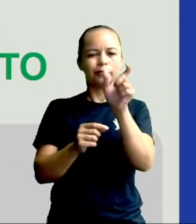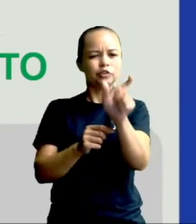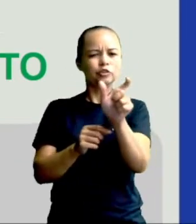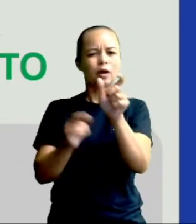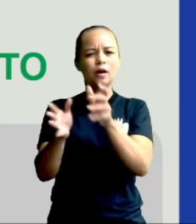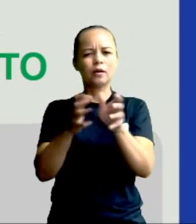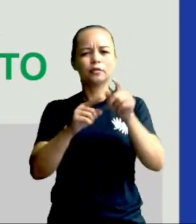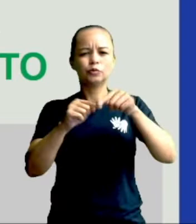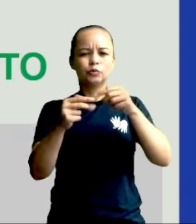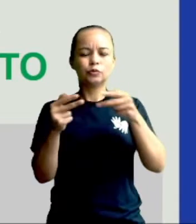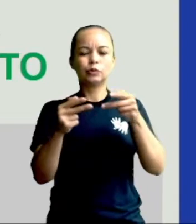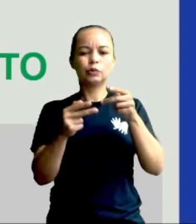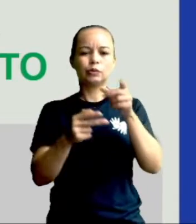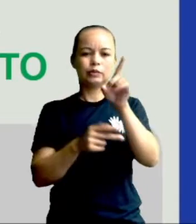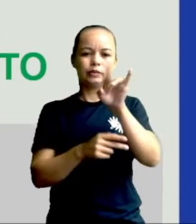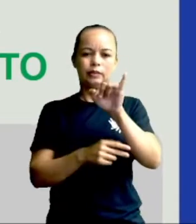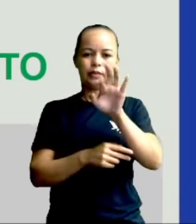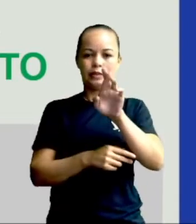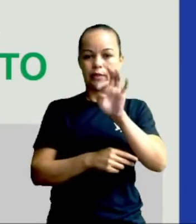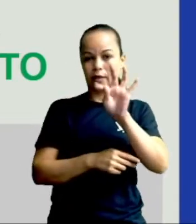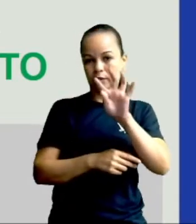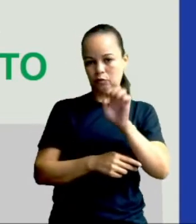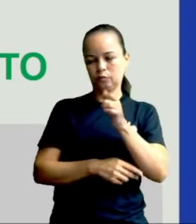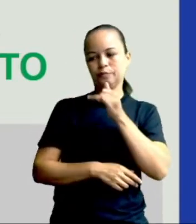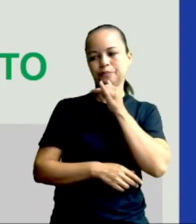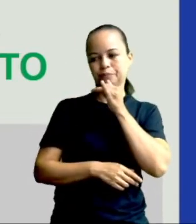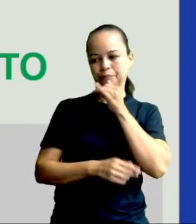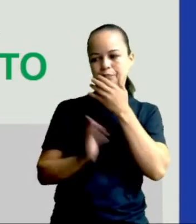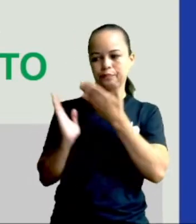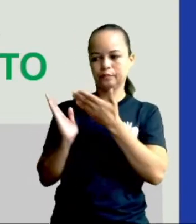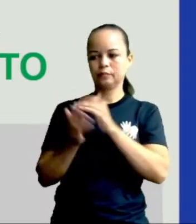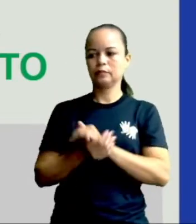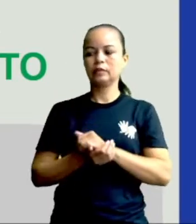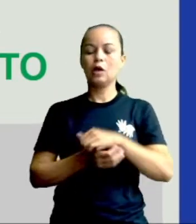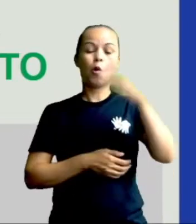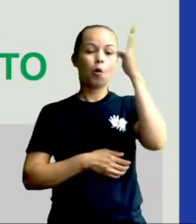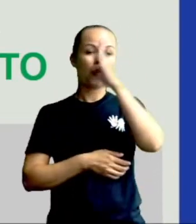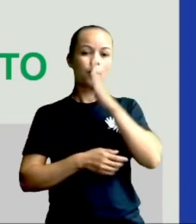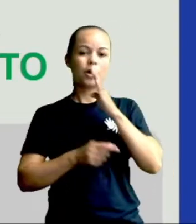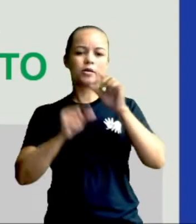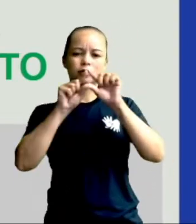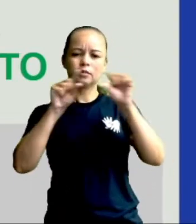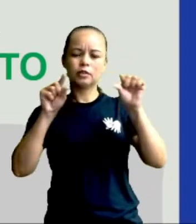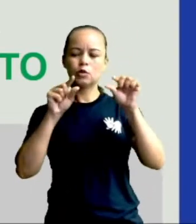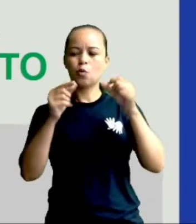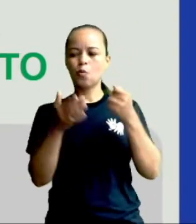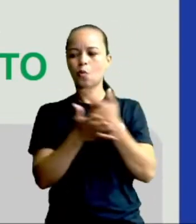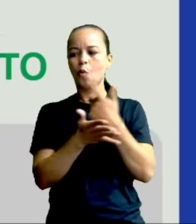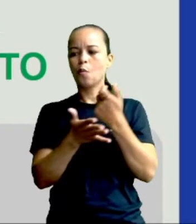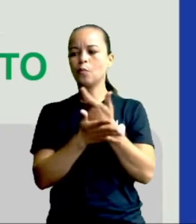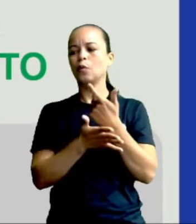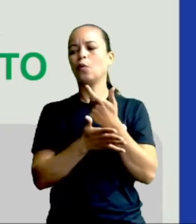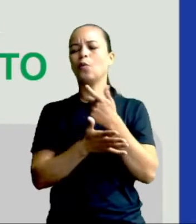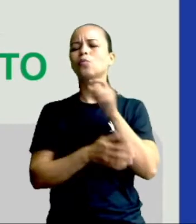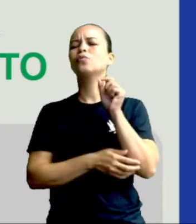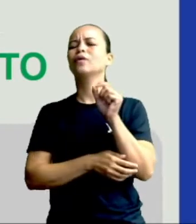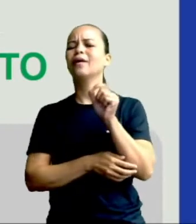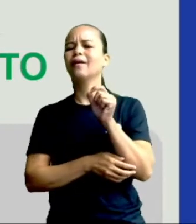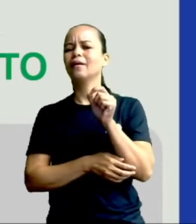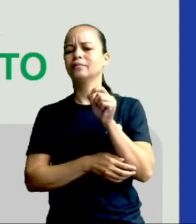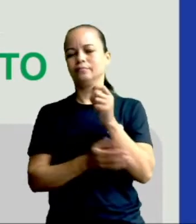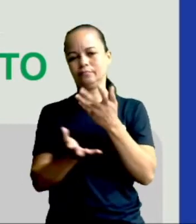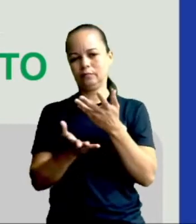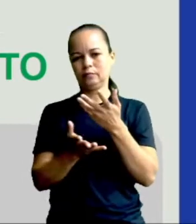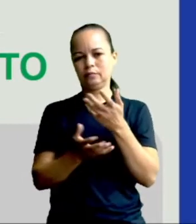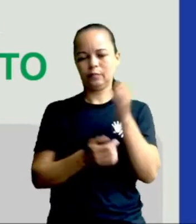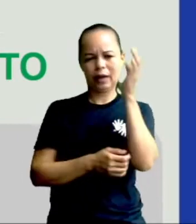preposição por exemplo nessas duas frases o Brasil comprou o Brasil comprou o que percebam que